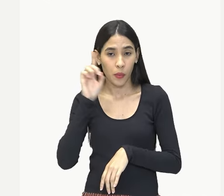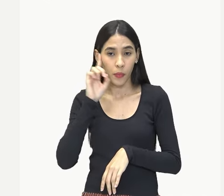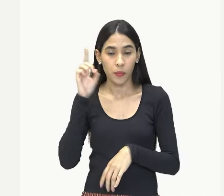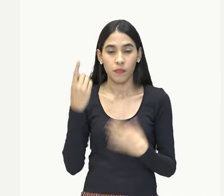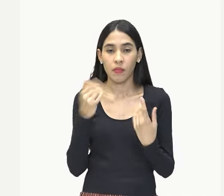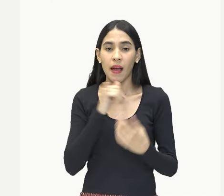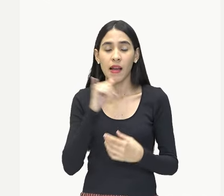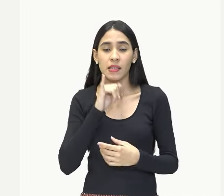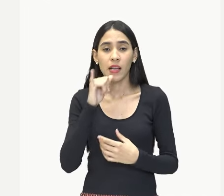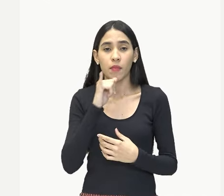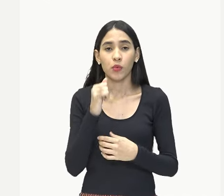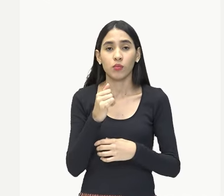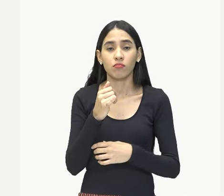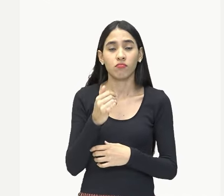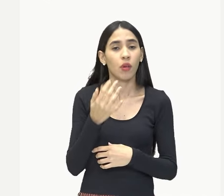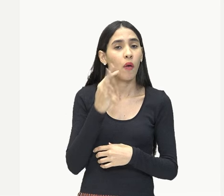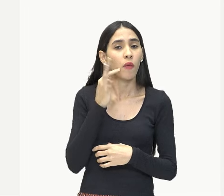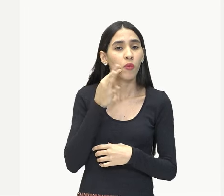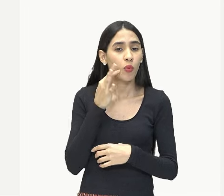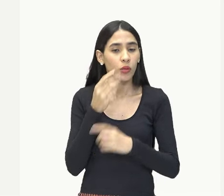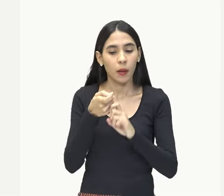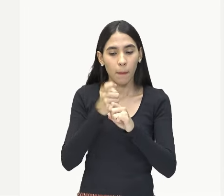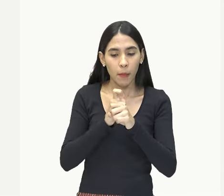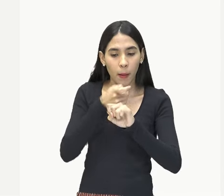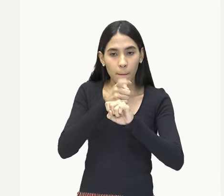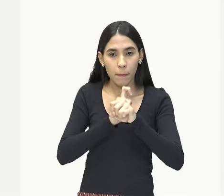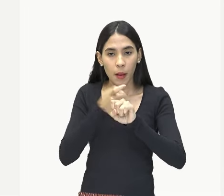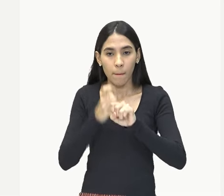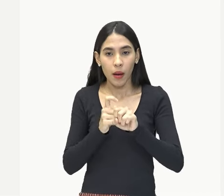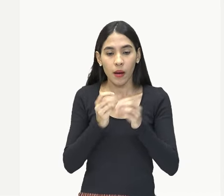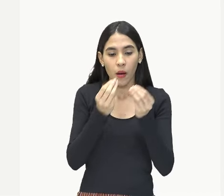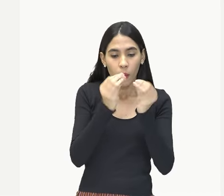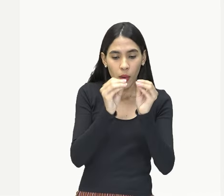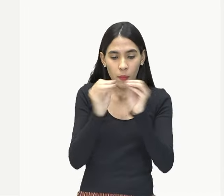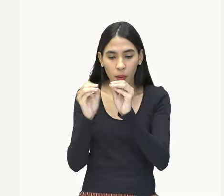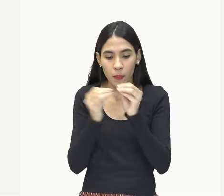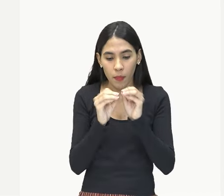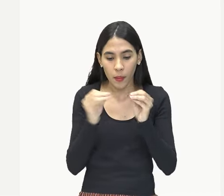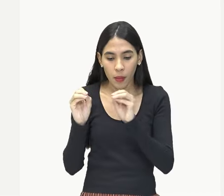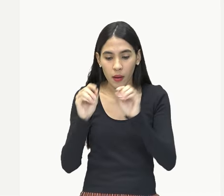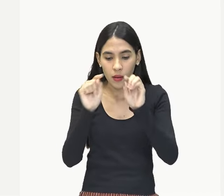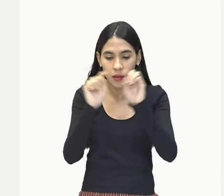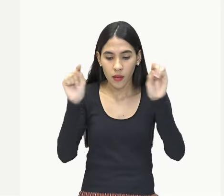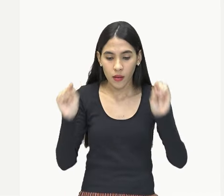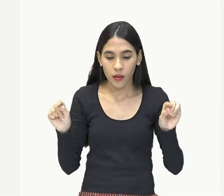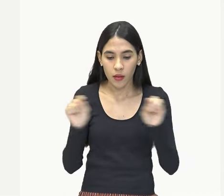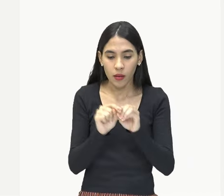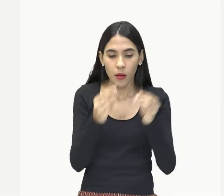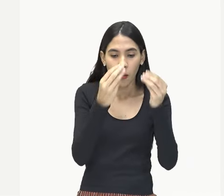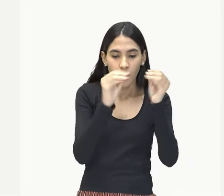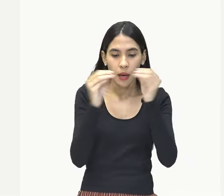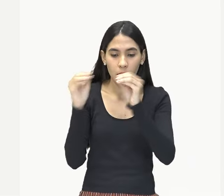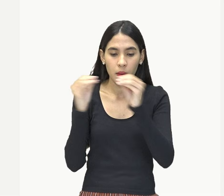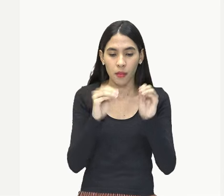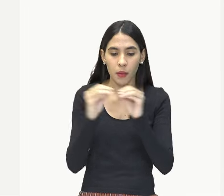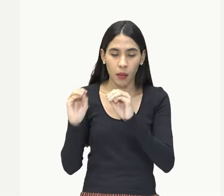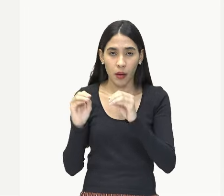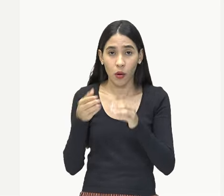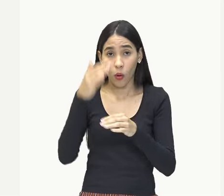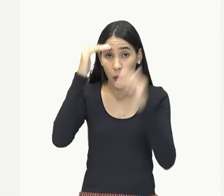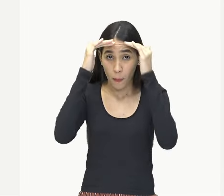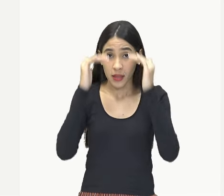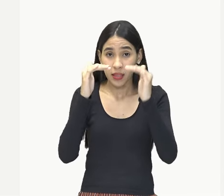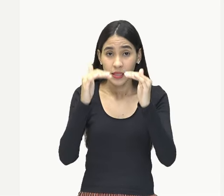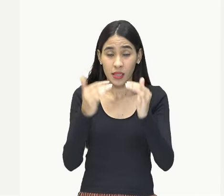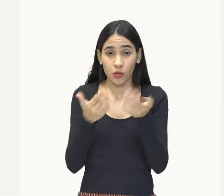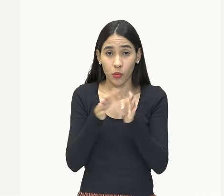das suas mudas de Tucumã. Ó, quantas mudas vão caber aqui obedecendo aí as orientações técnicas? Então, você